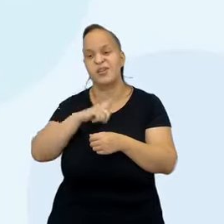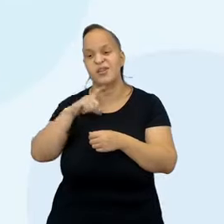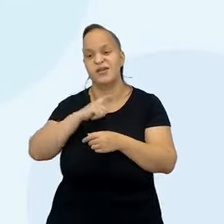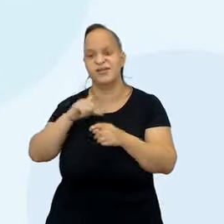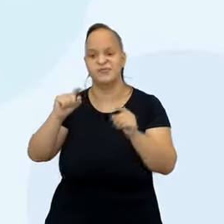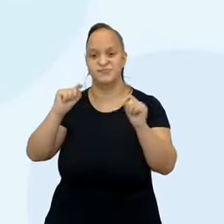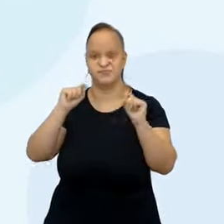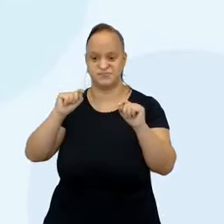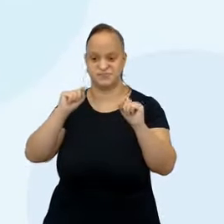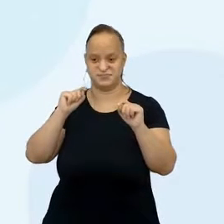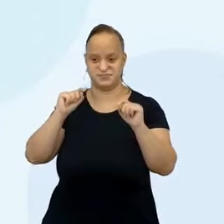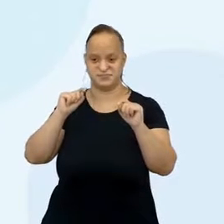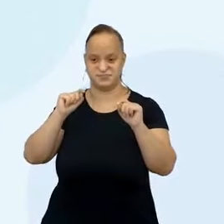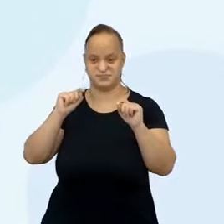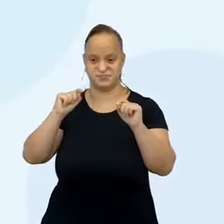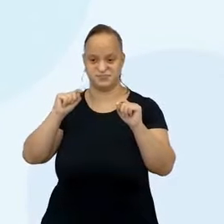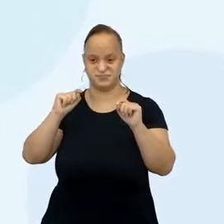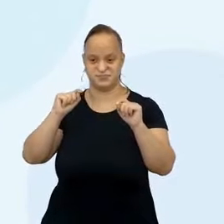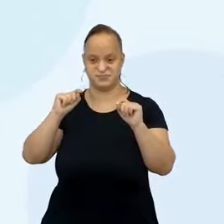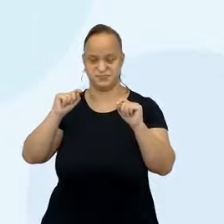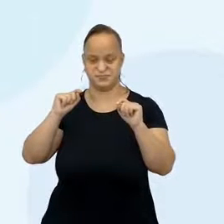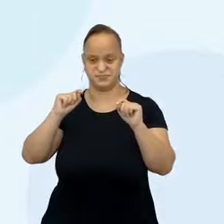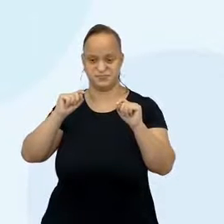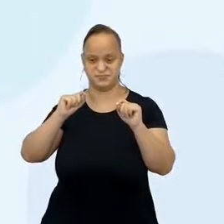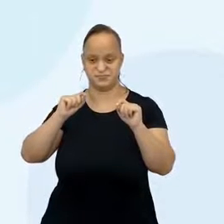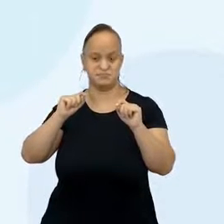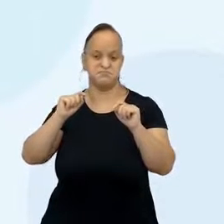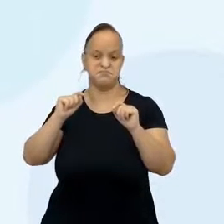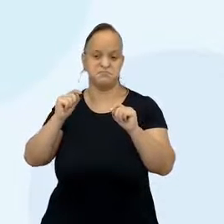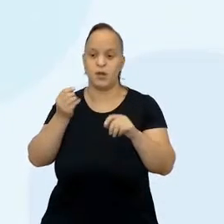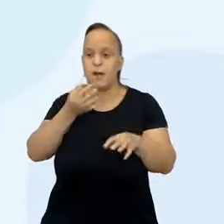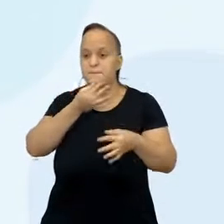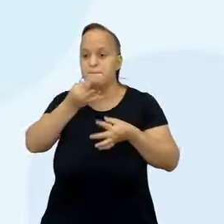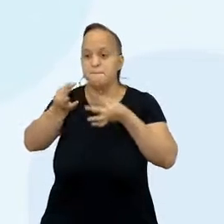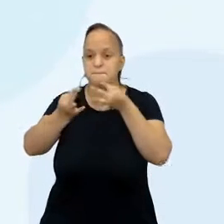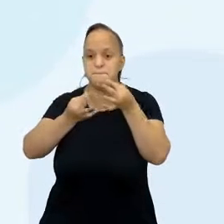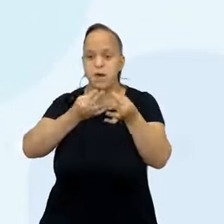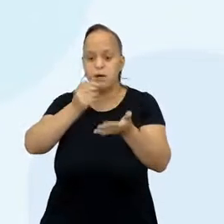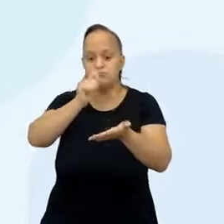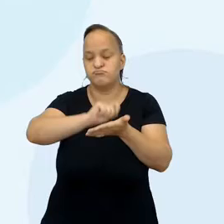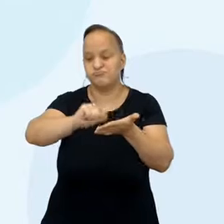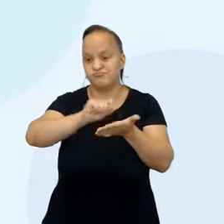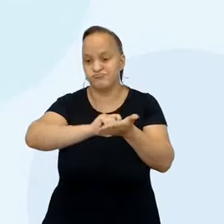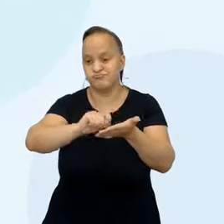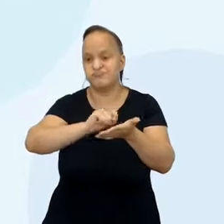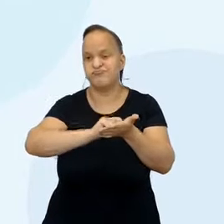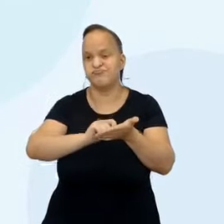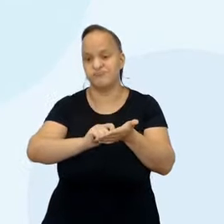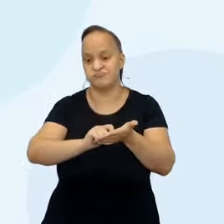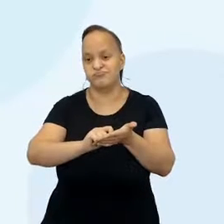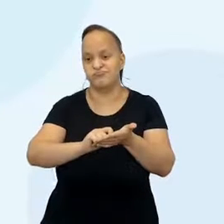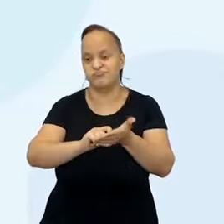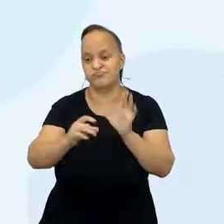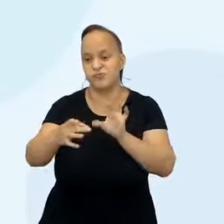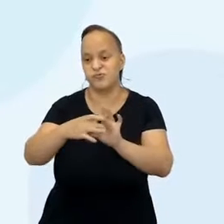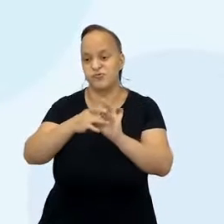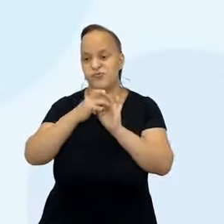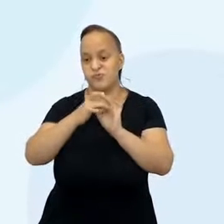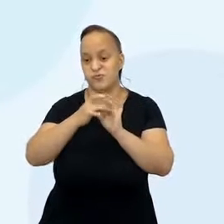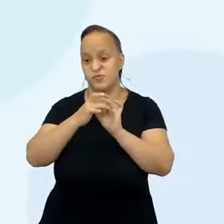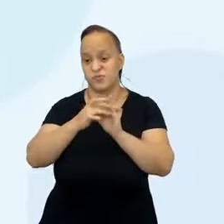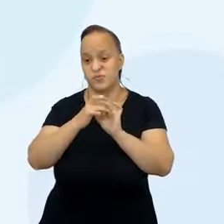né, a questão do artigo de opinião, aí fazendo uma relação já, né, com códigos